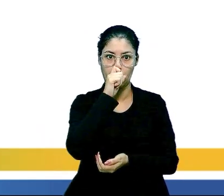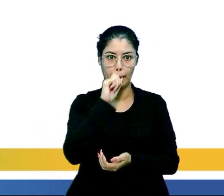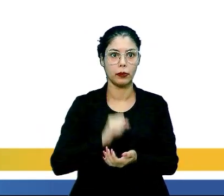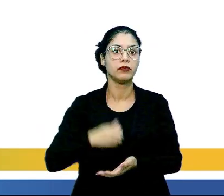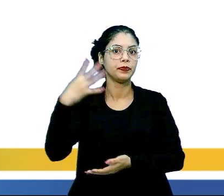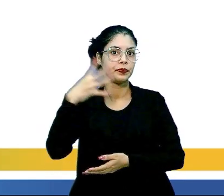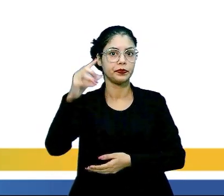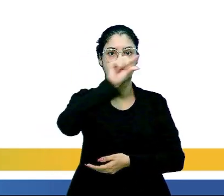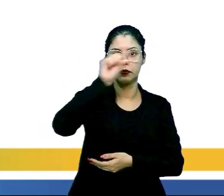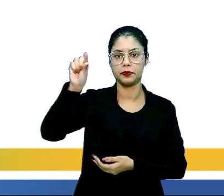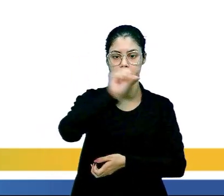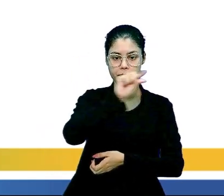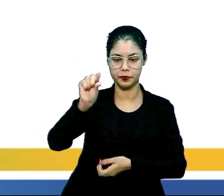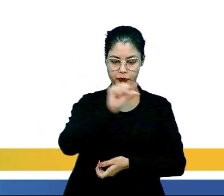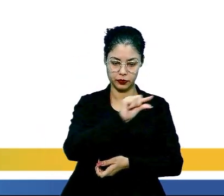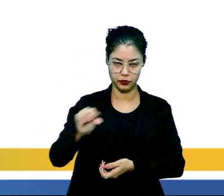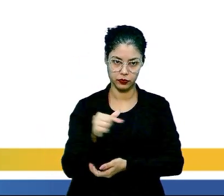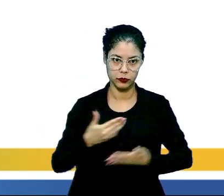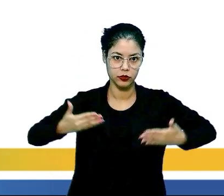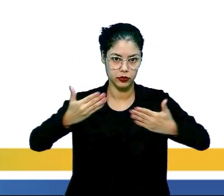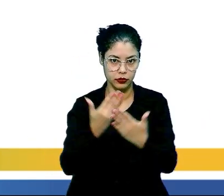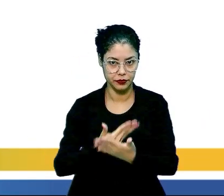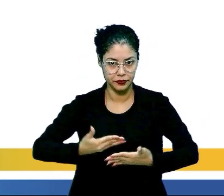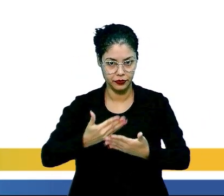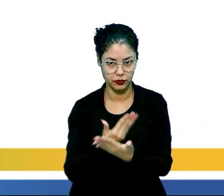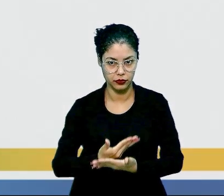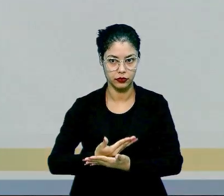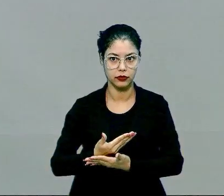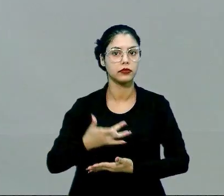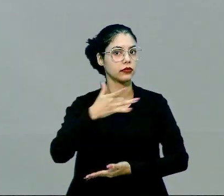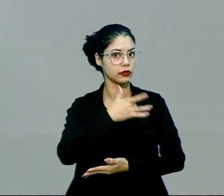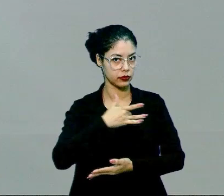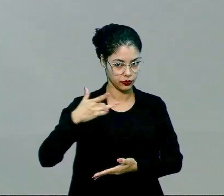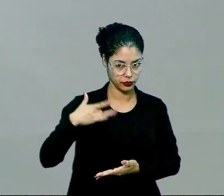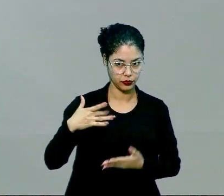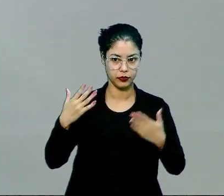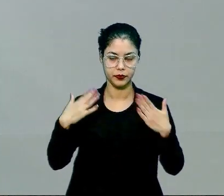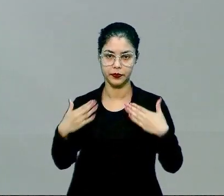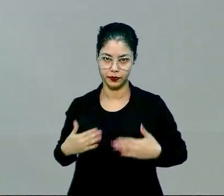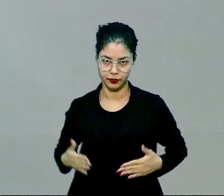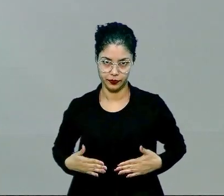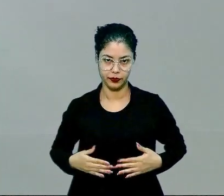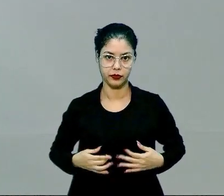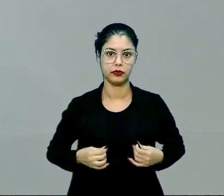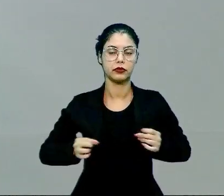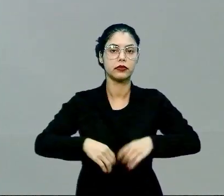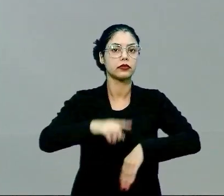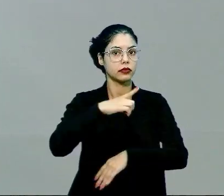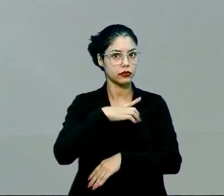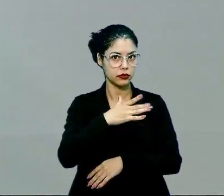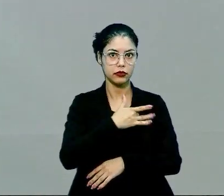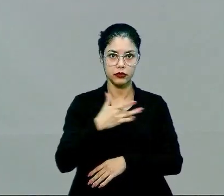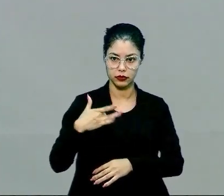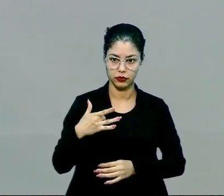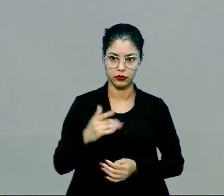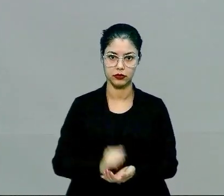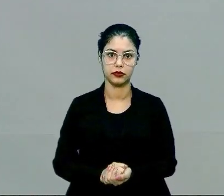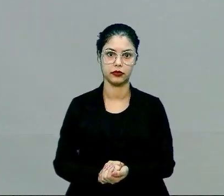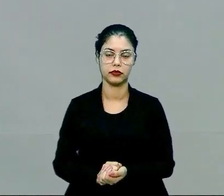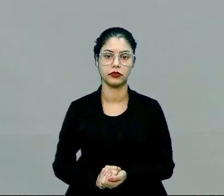4, na quarta linha, cuidados com o corpo e a saúde. Então tinha o aspecto da saúde, não